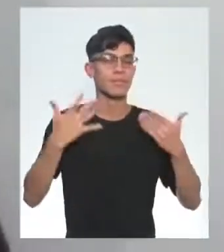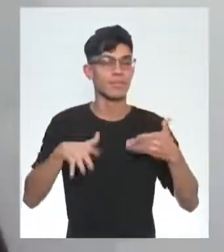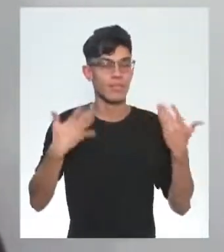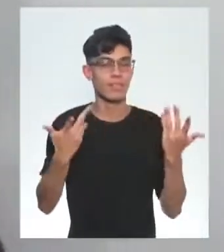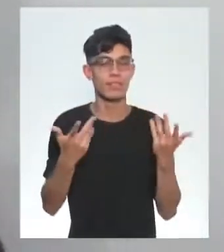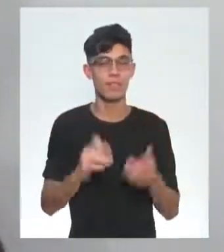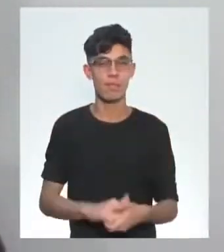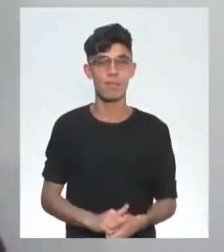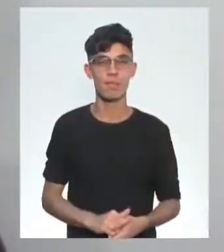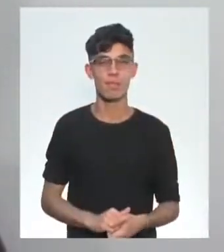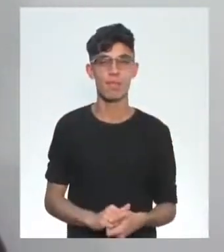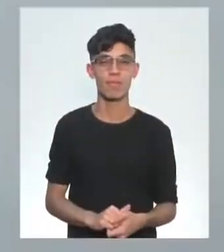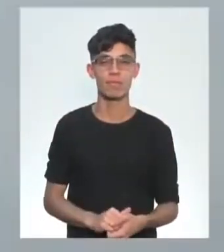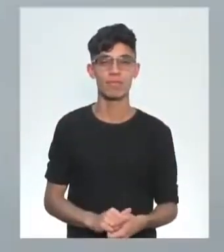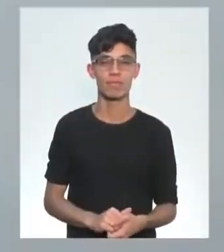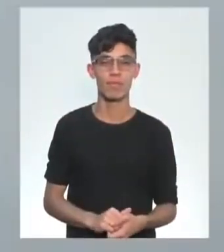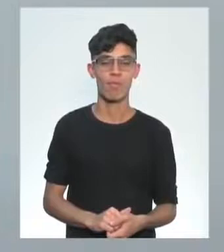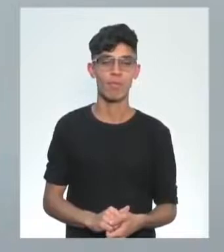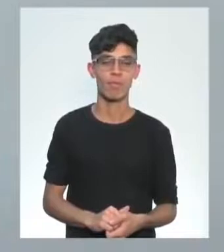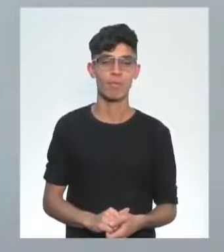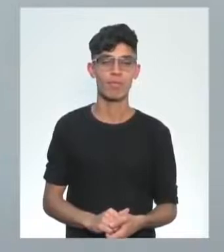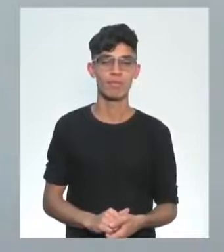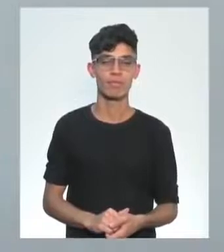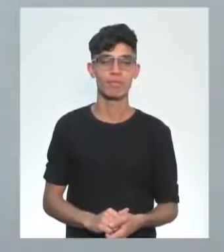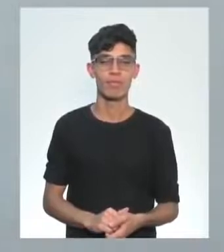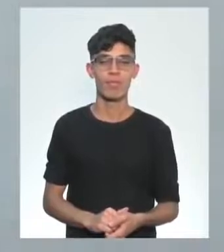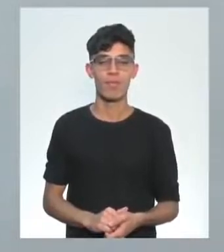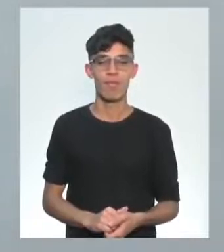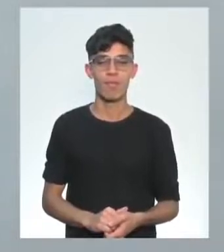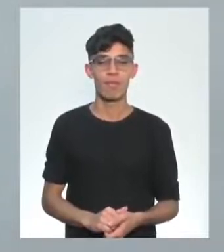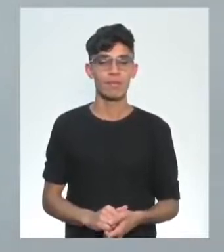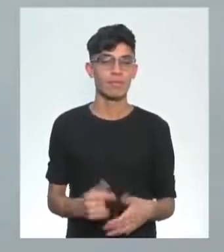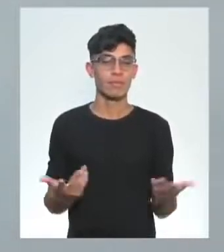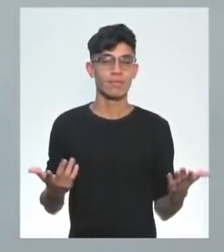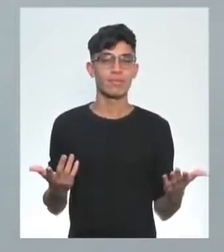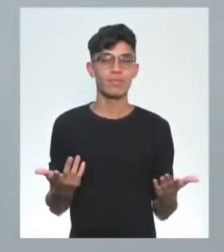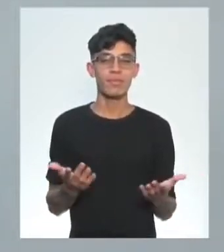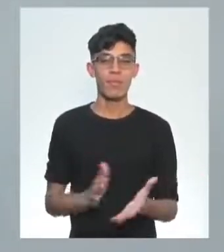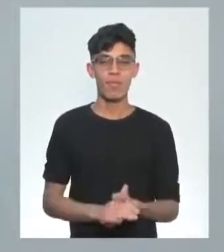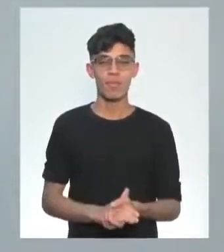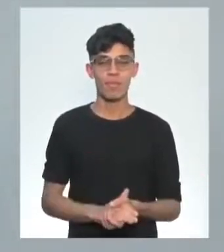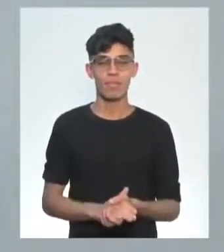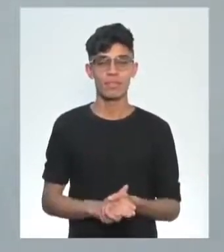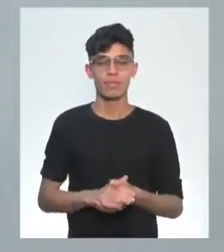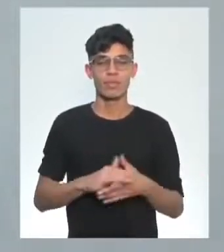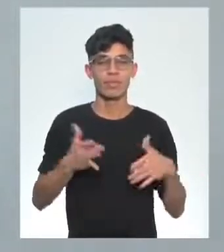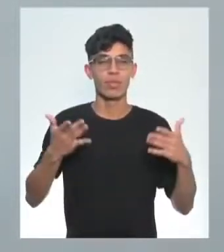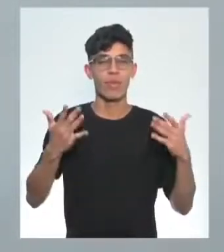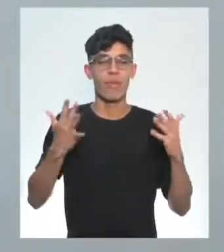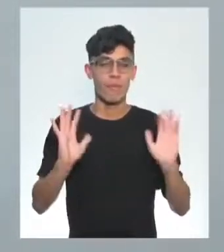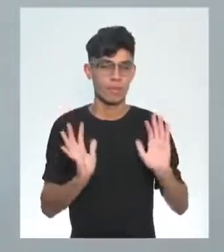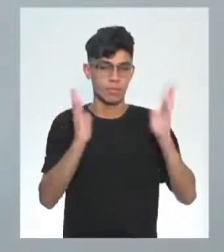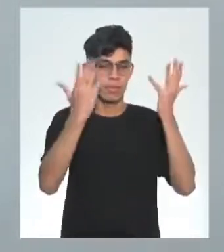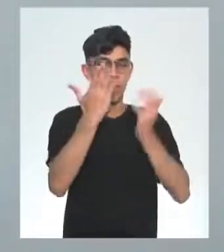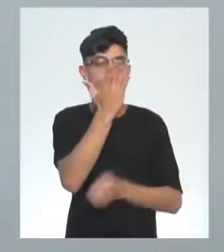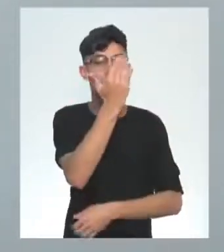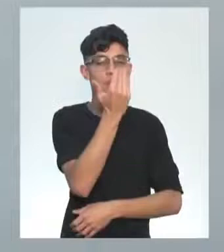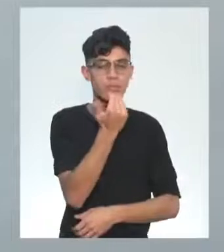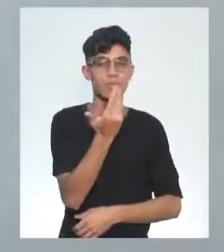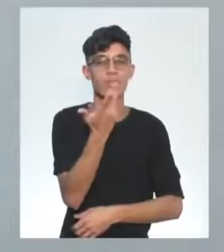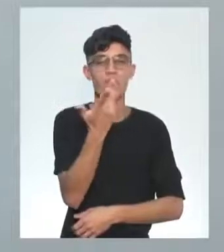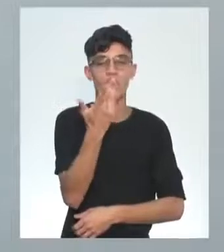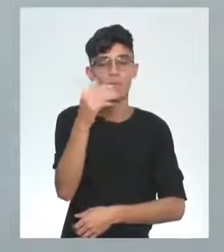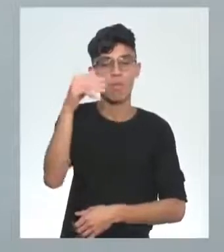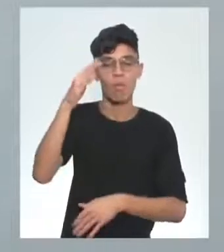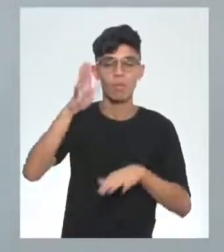aqui para mim. Por favor. Vamos lá, gente. As festas, a comida, o